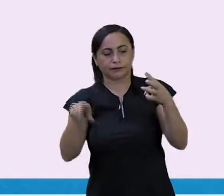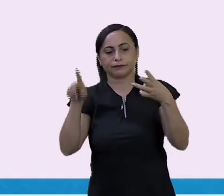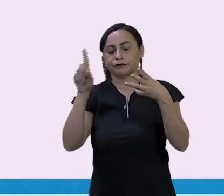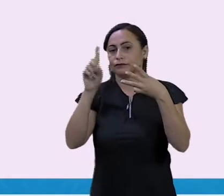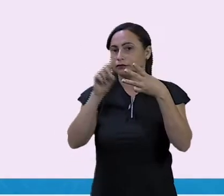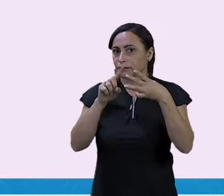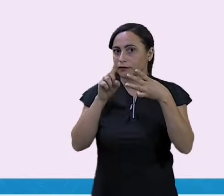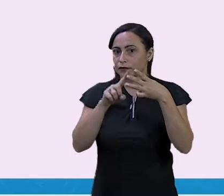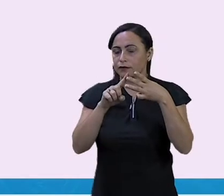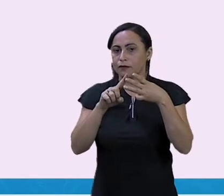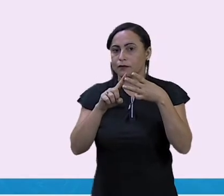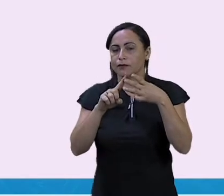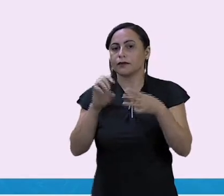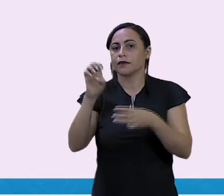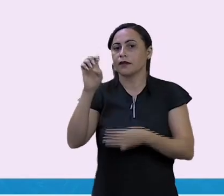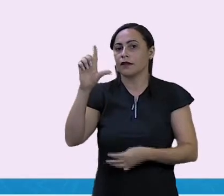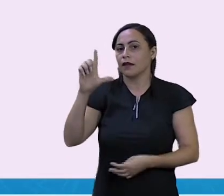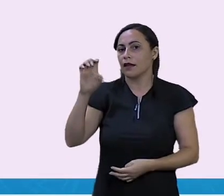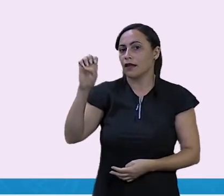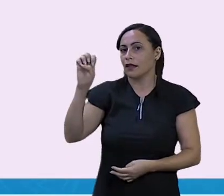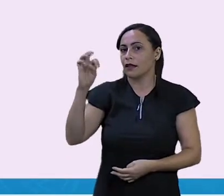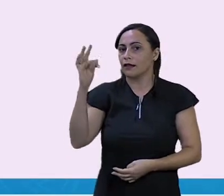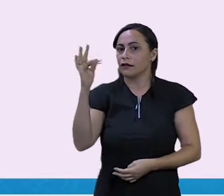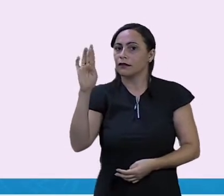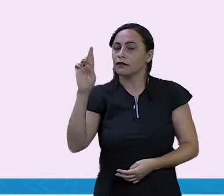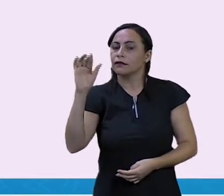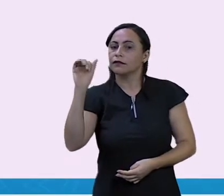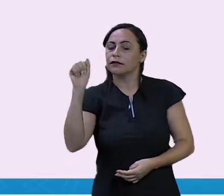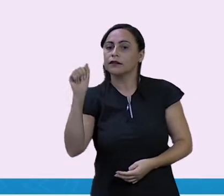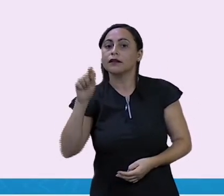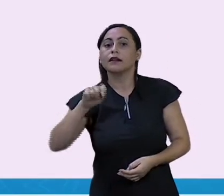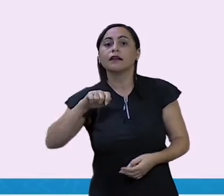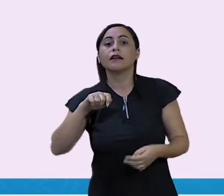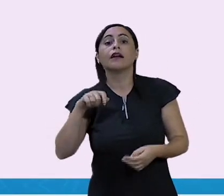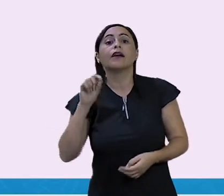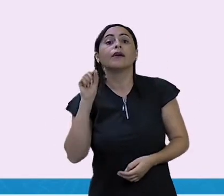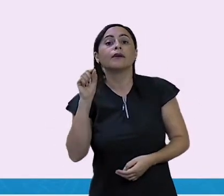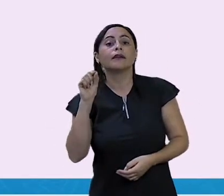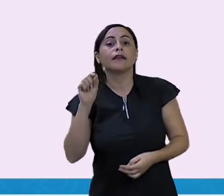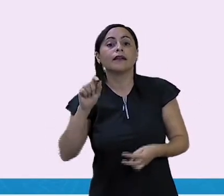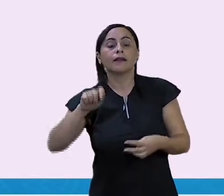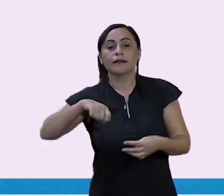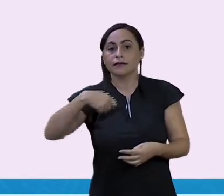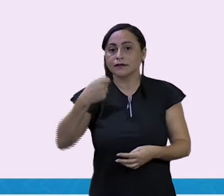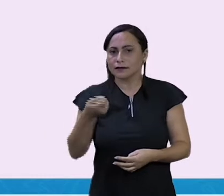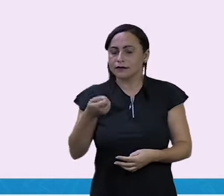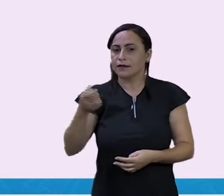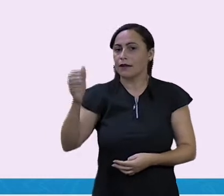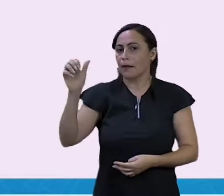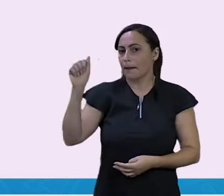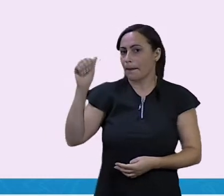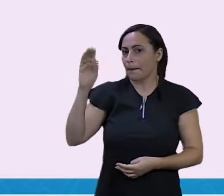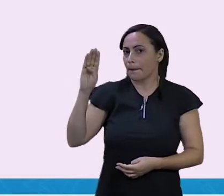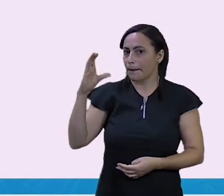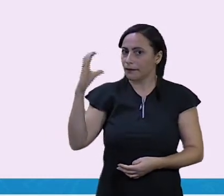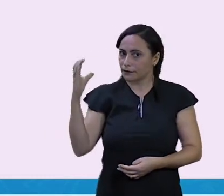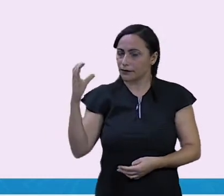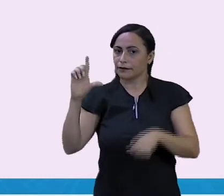oração, letra refere-se ao sinal gráfico do alfabeto, que no caso é a